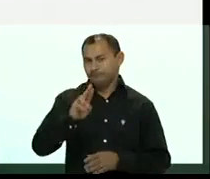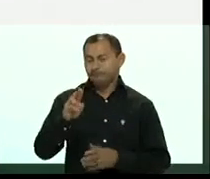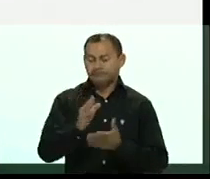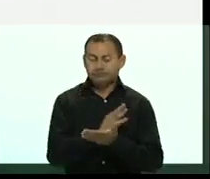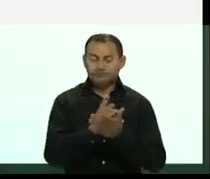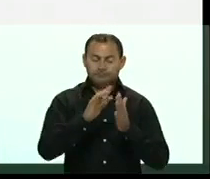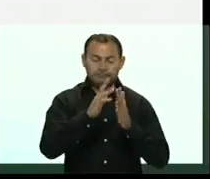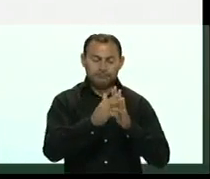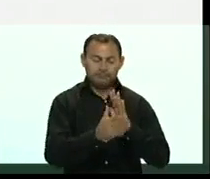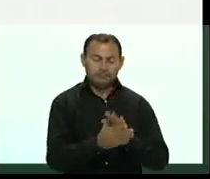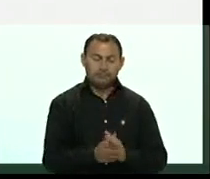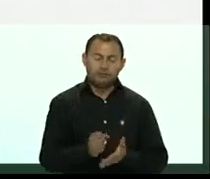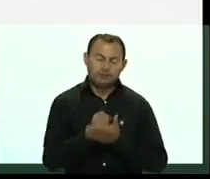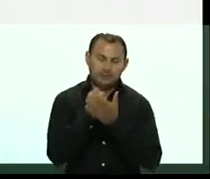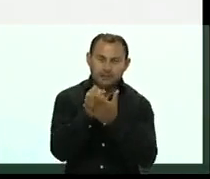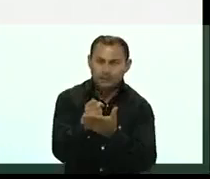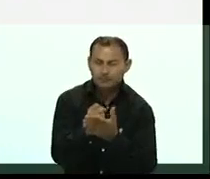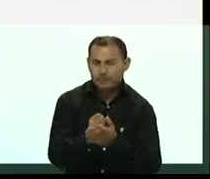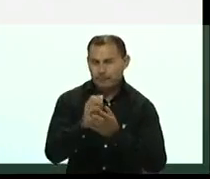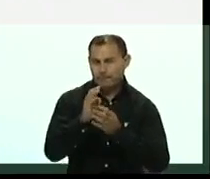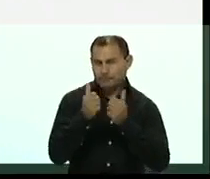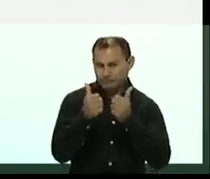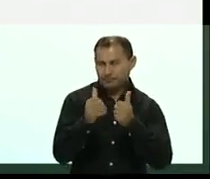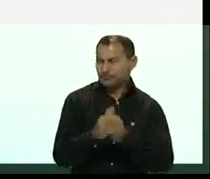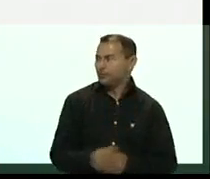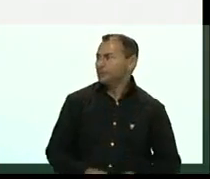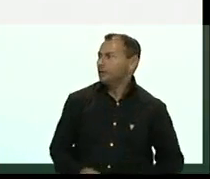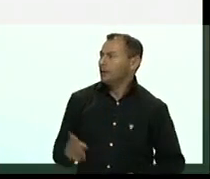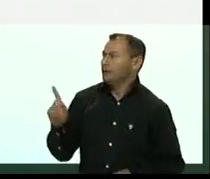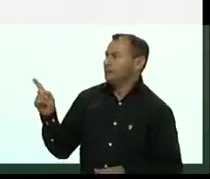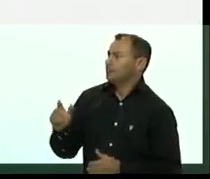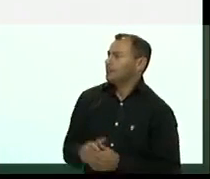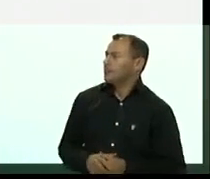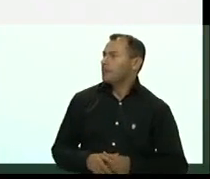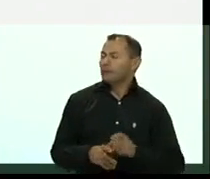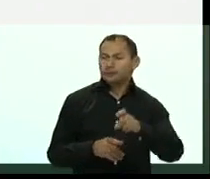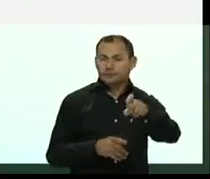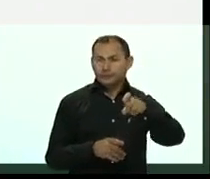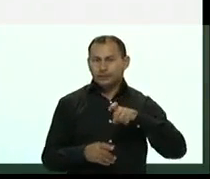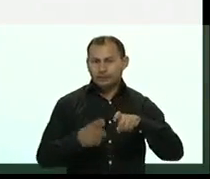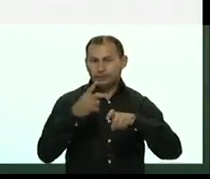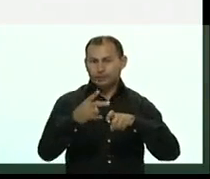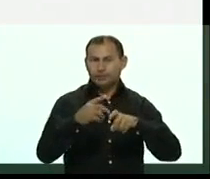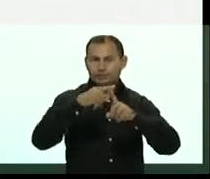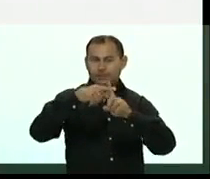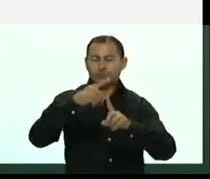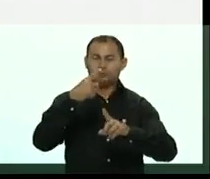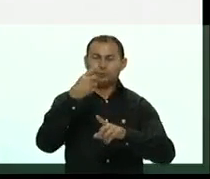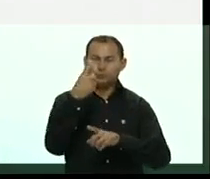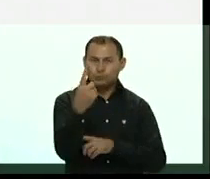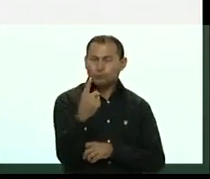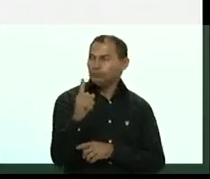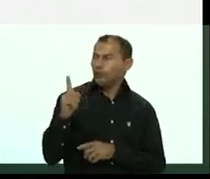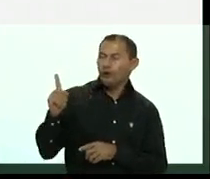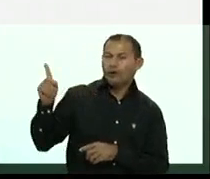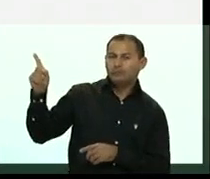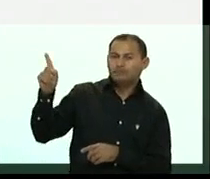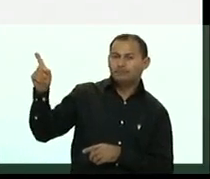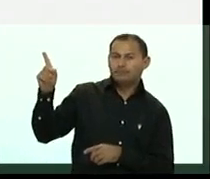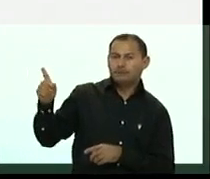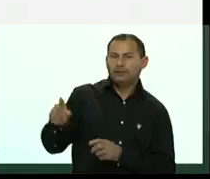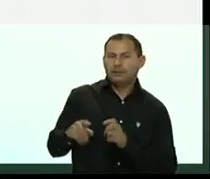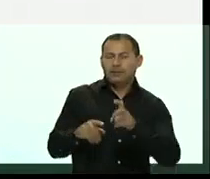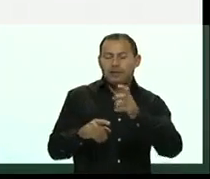algumas variáveis auxiliares, tudo bem? Então, eu vou chamar esse x ao quadrado mais 1 de